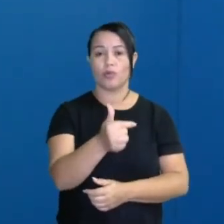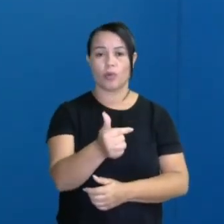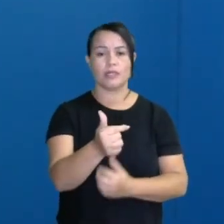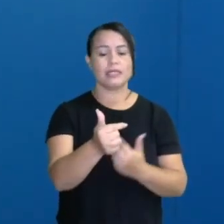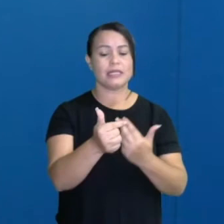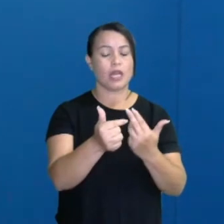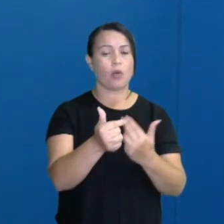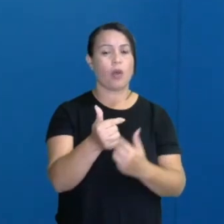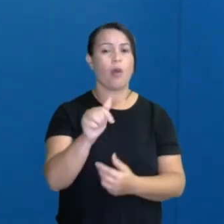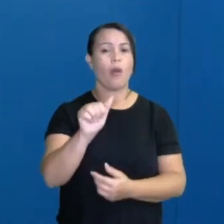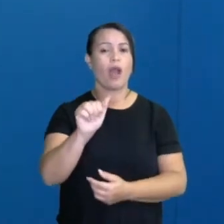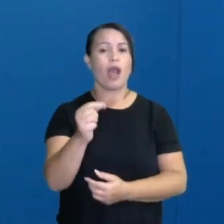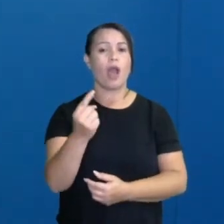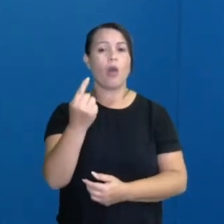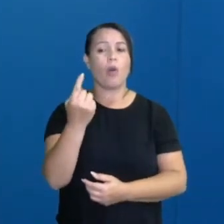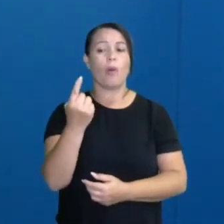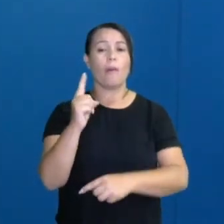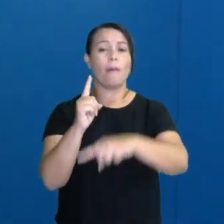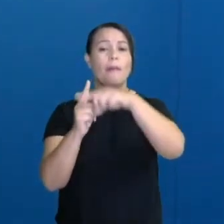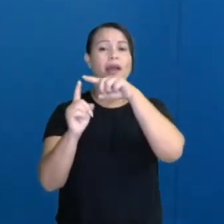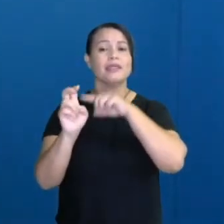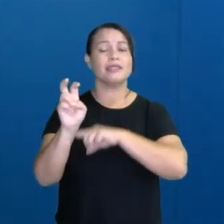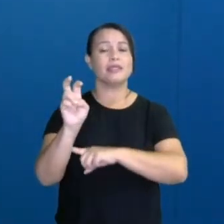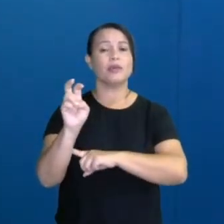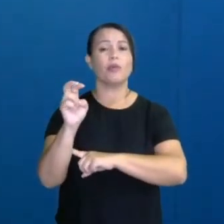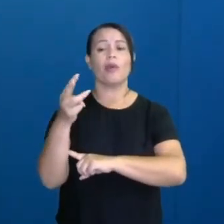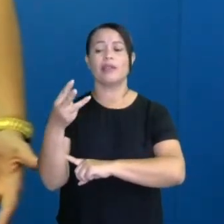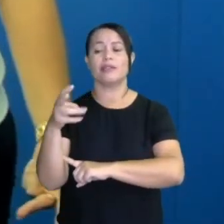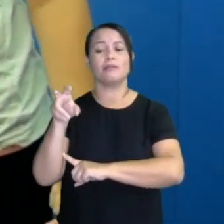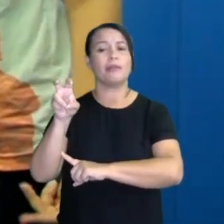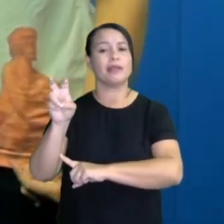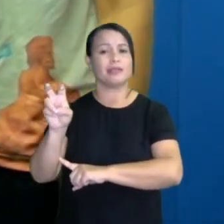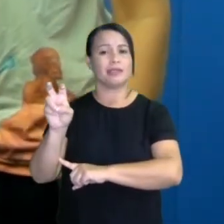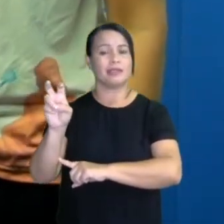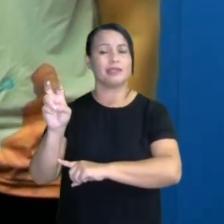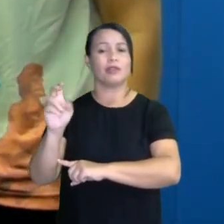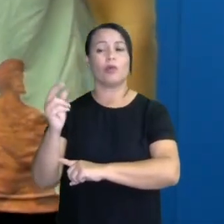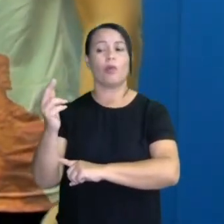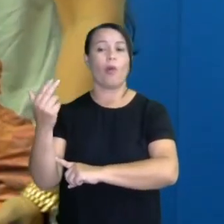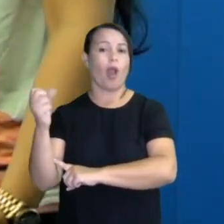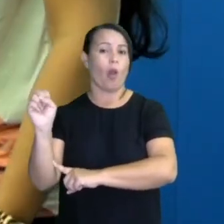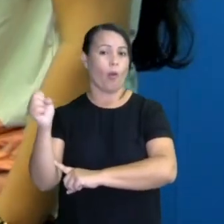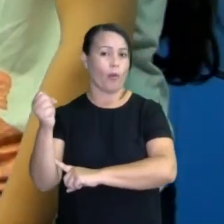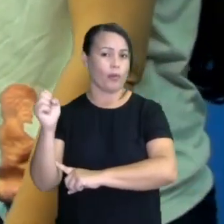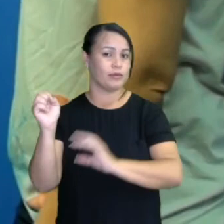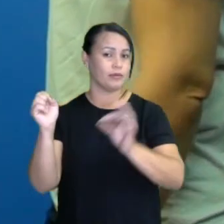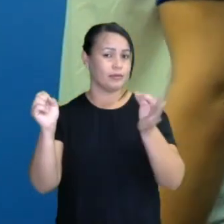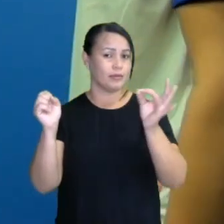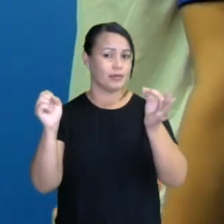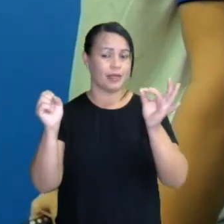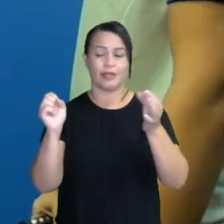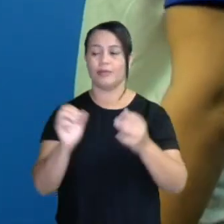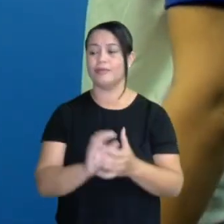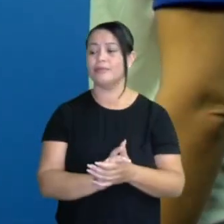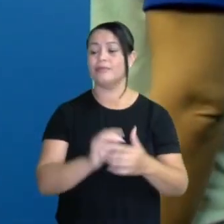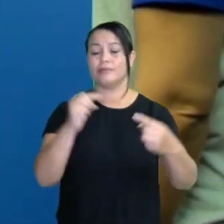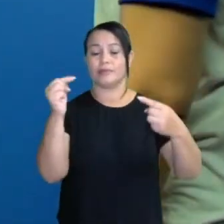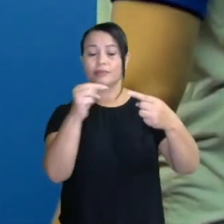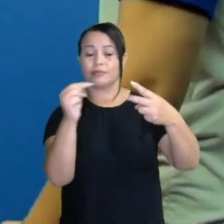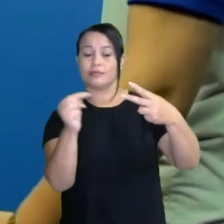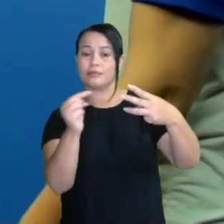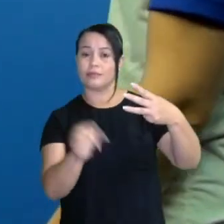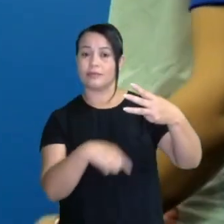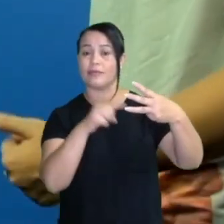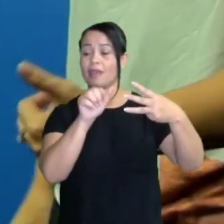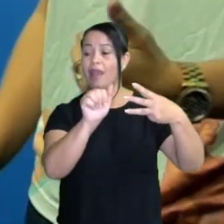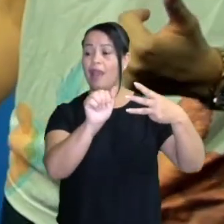A2 é igual a A1 mais 5 igual a 3 mais 5 igual a 8. Não é isso? E eu